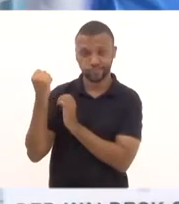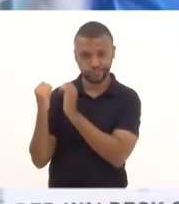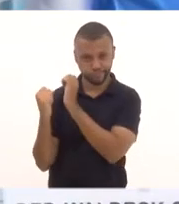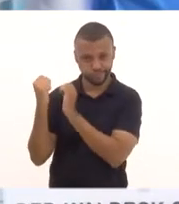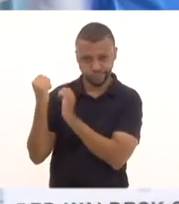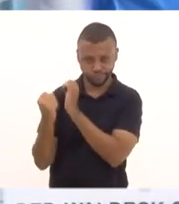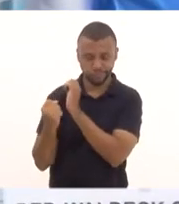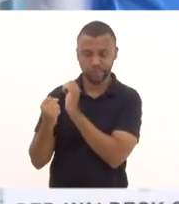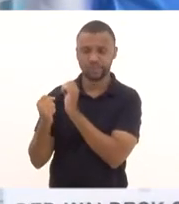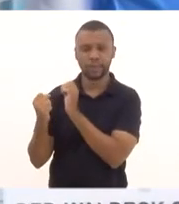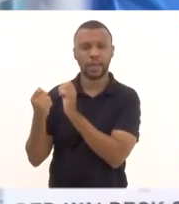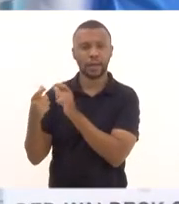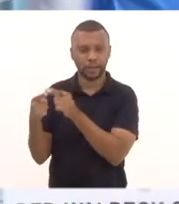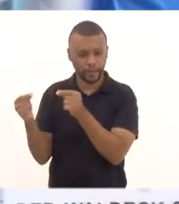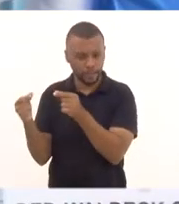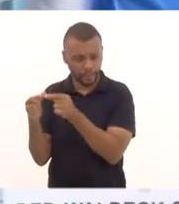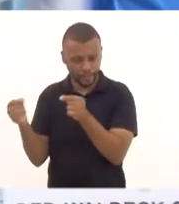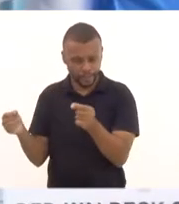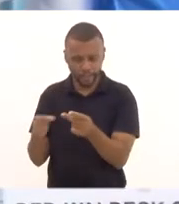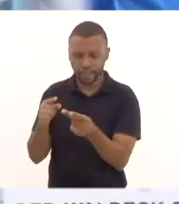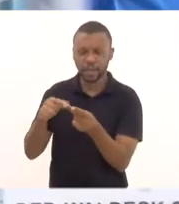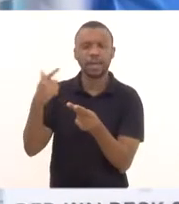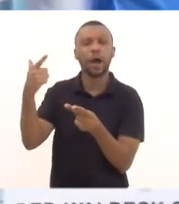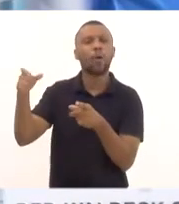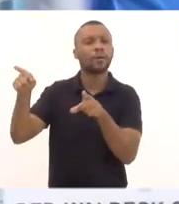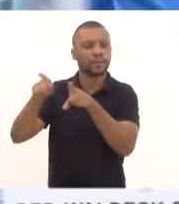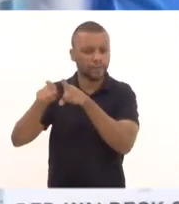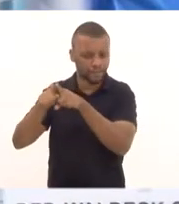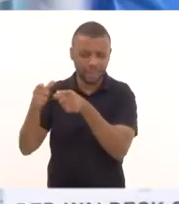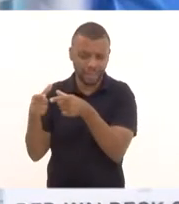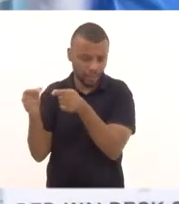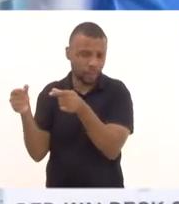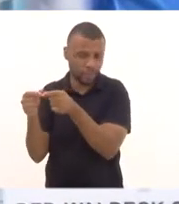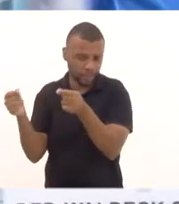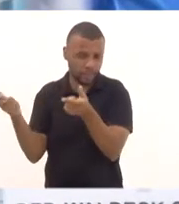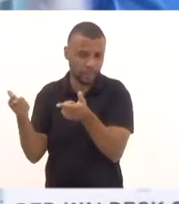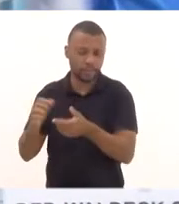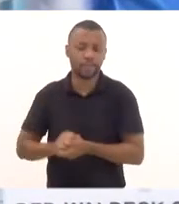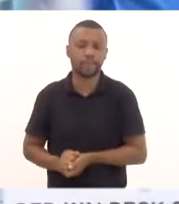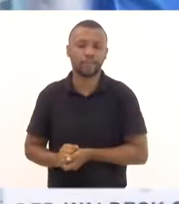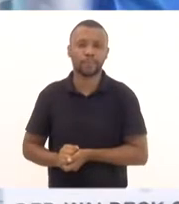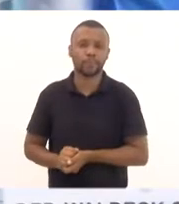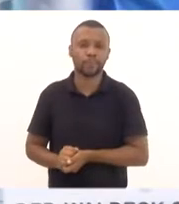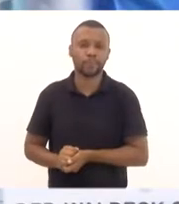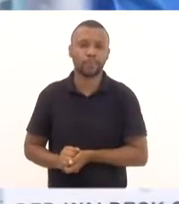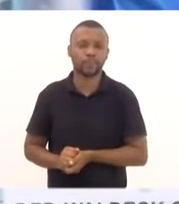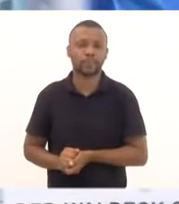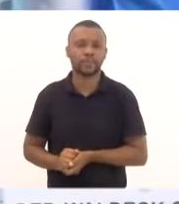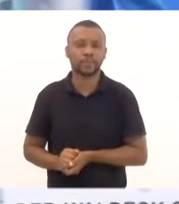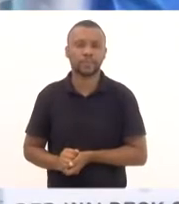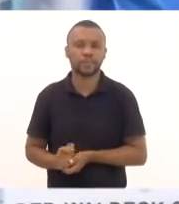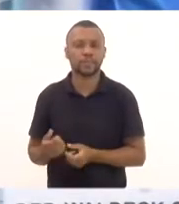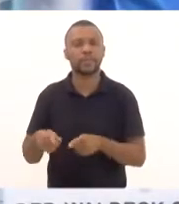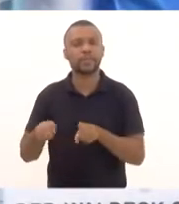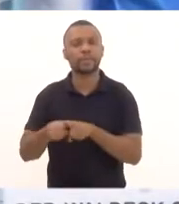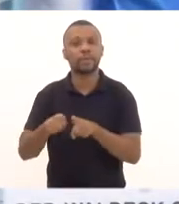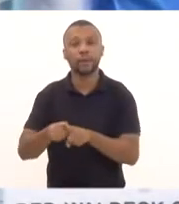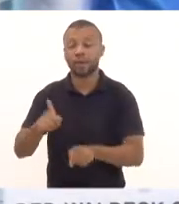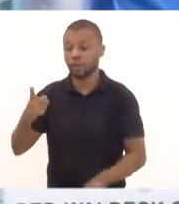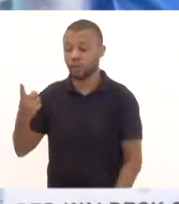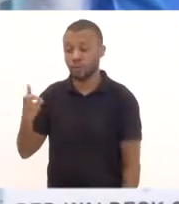mitsui i e a outra japonesa também e além de um fundo japonês para